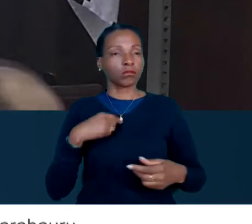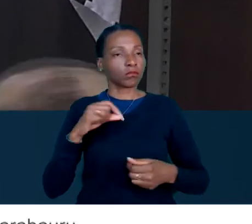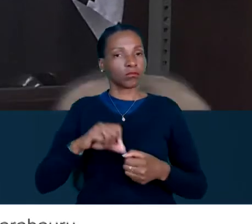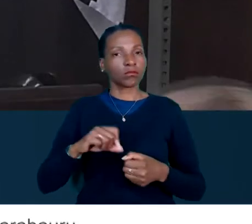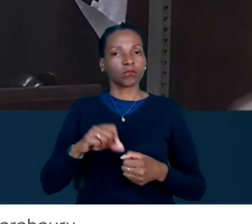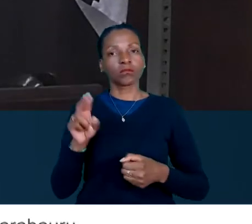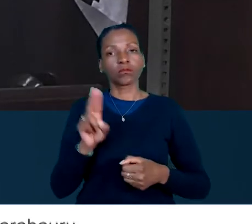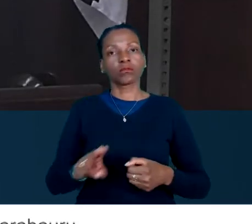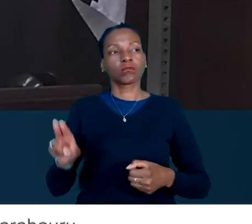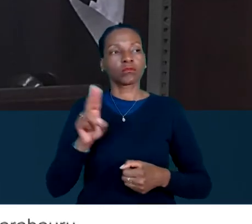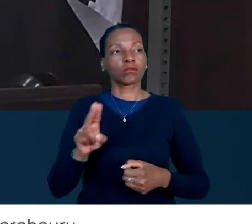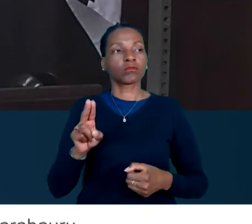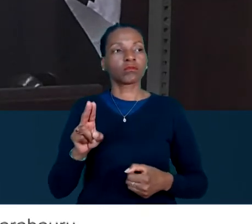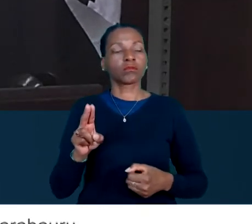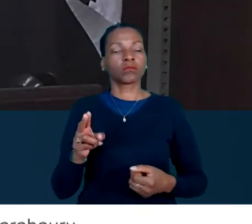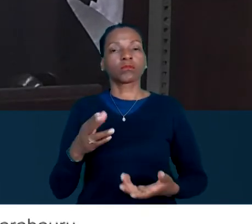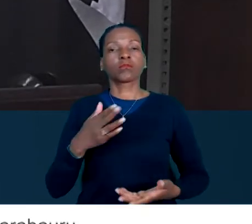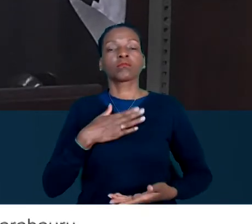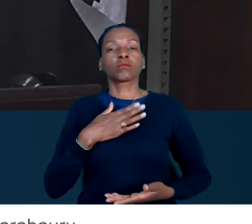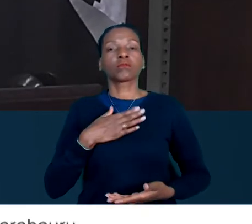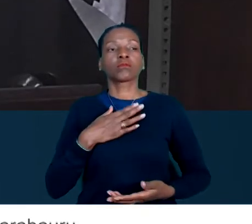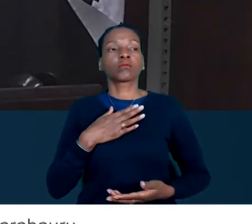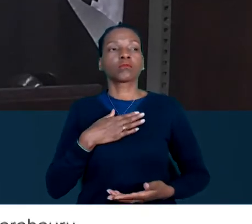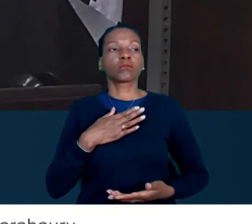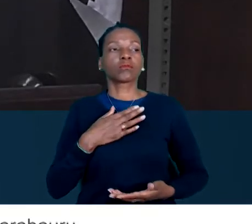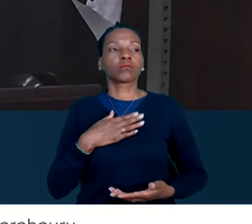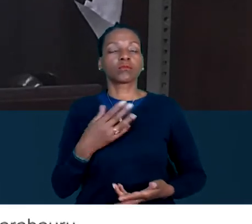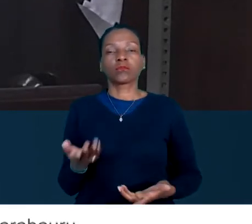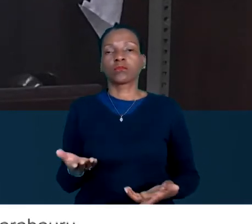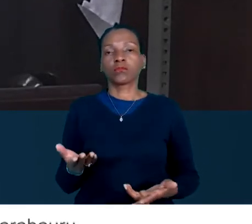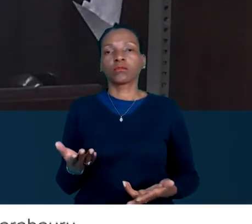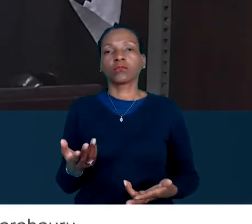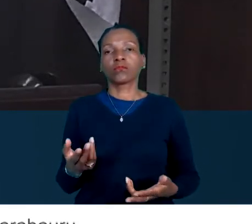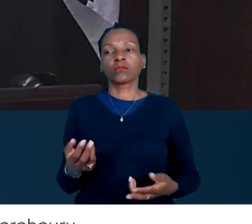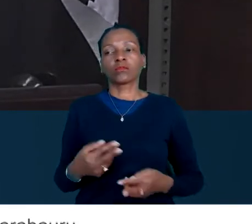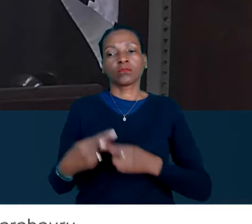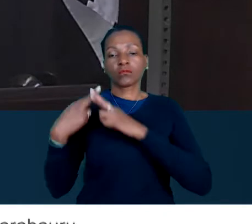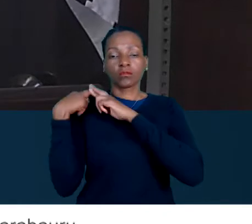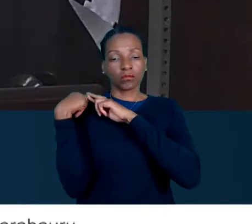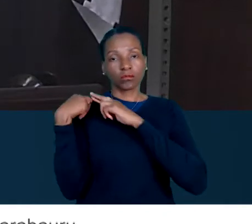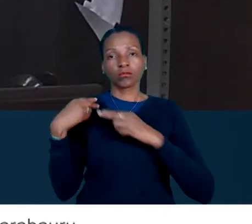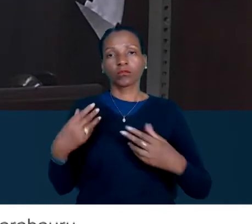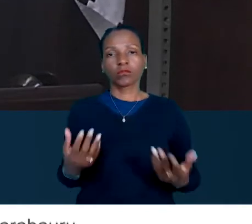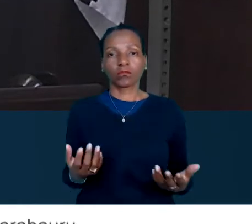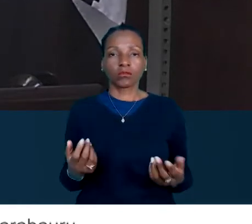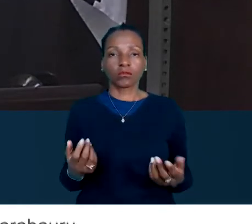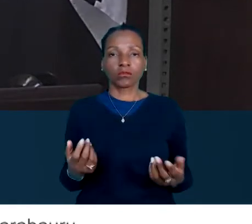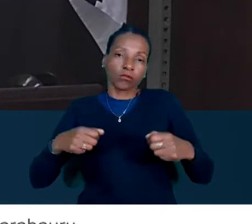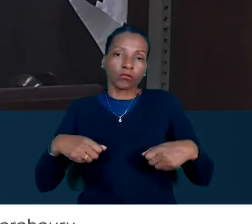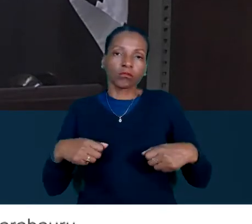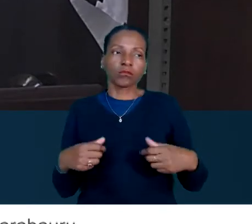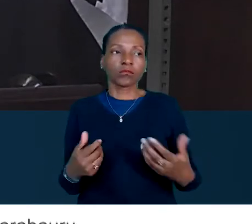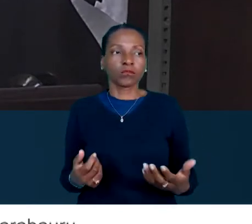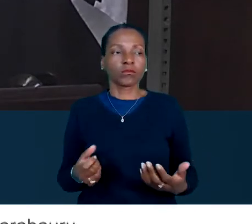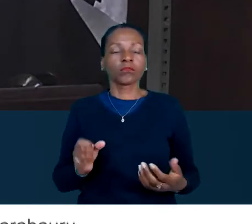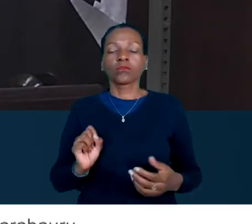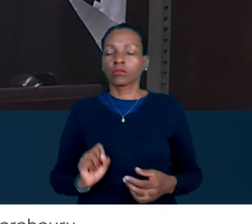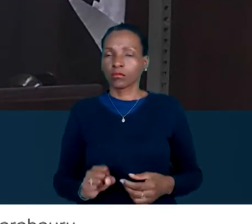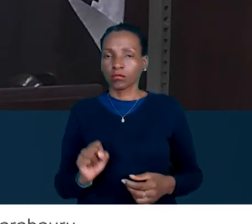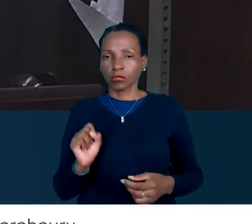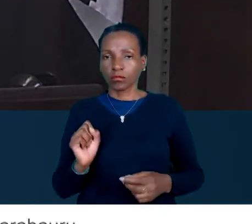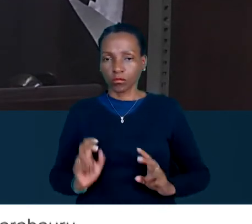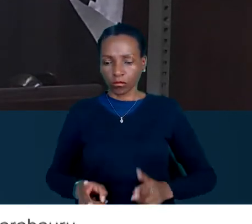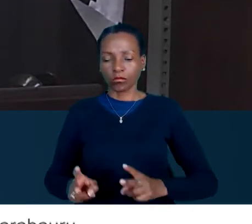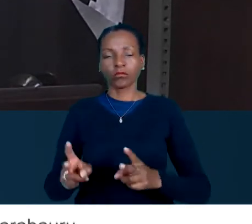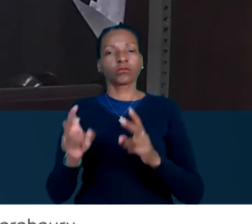prerrogativas que a função me dá e vou continuar fazendo sim porque eu entendo que